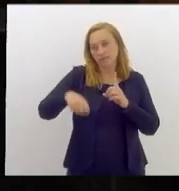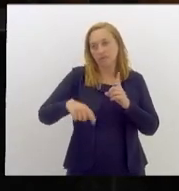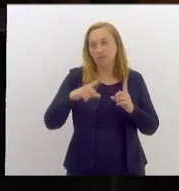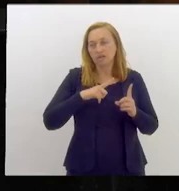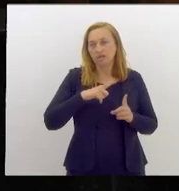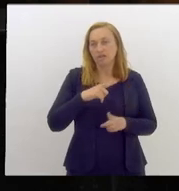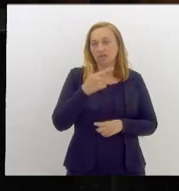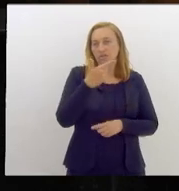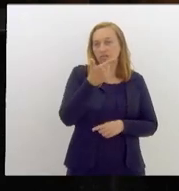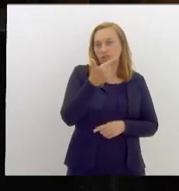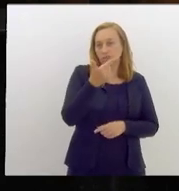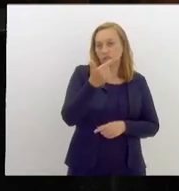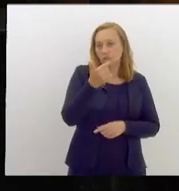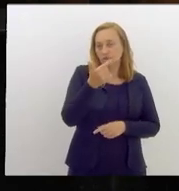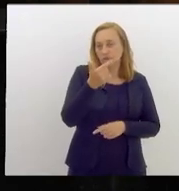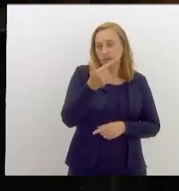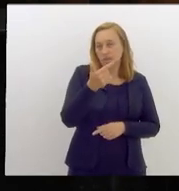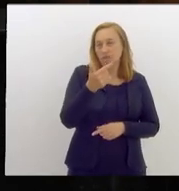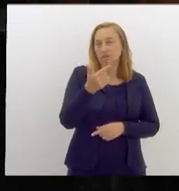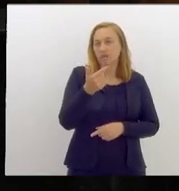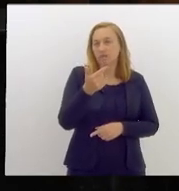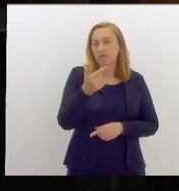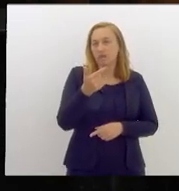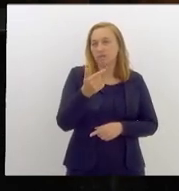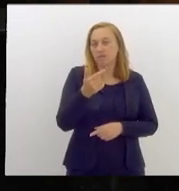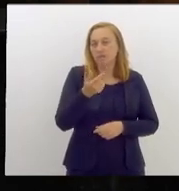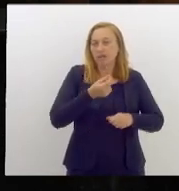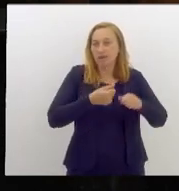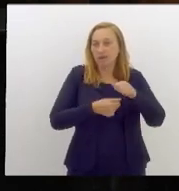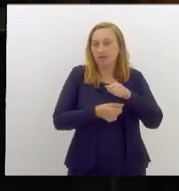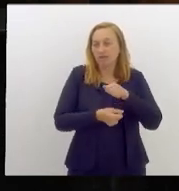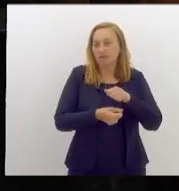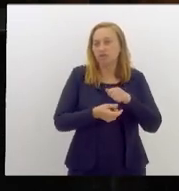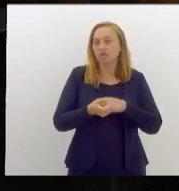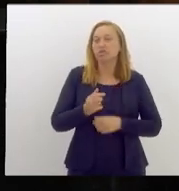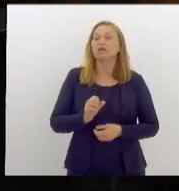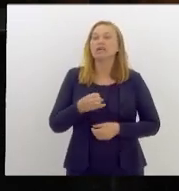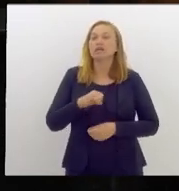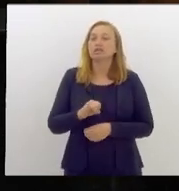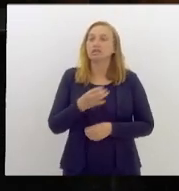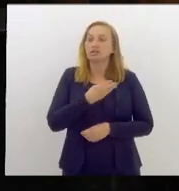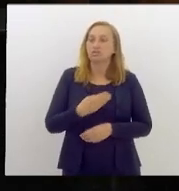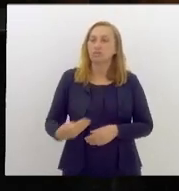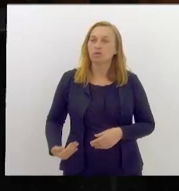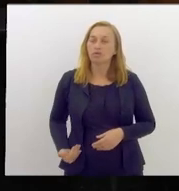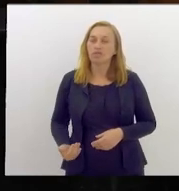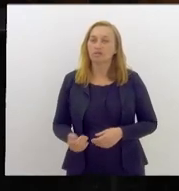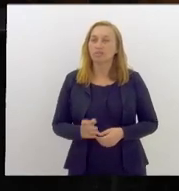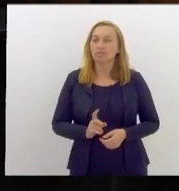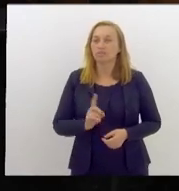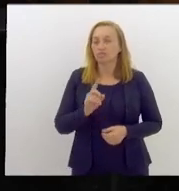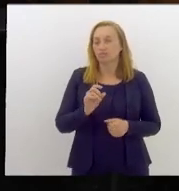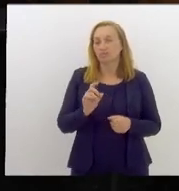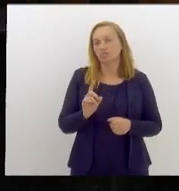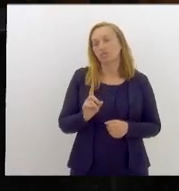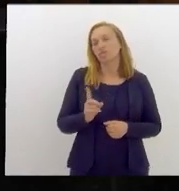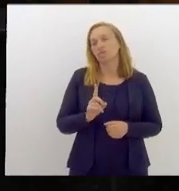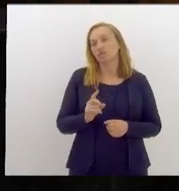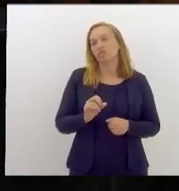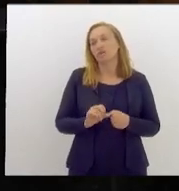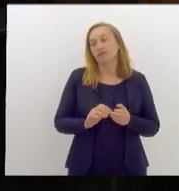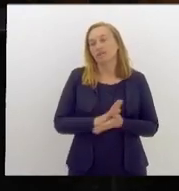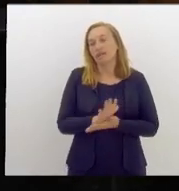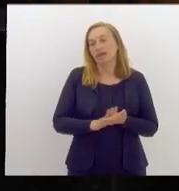terá um doze avos para ir empenhando se o governo já é desastroso com o